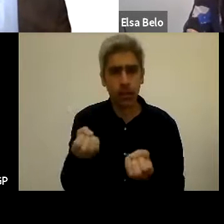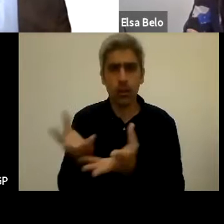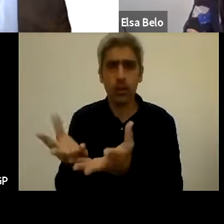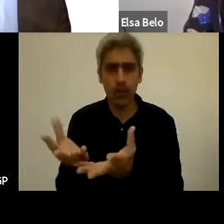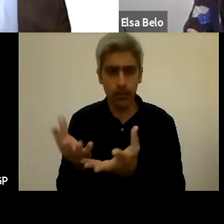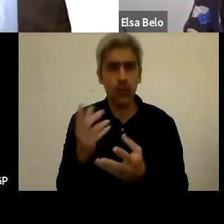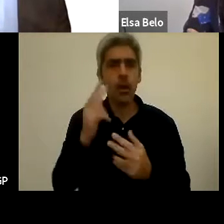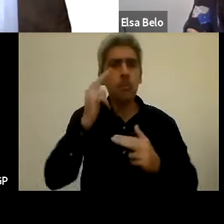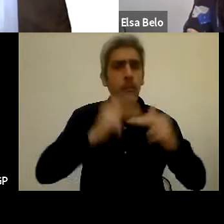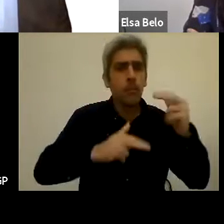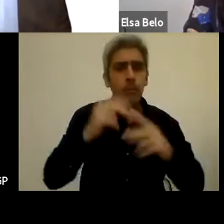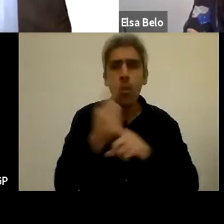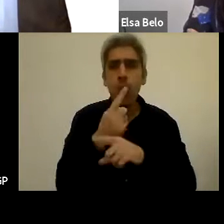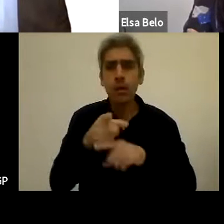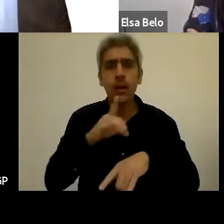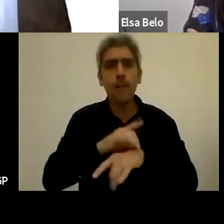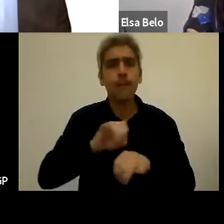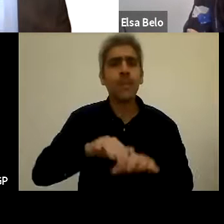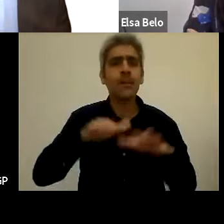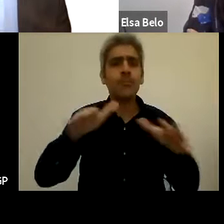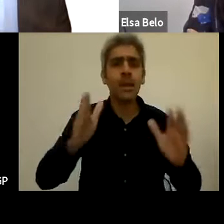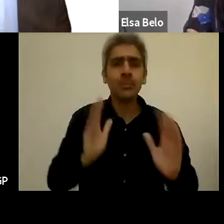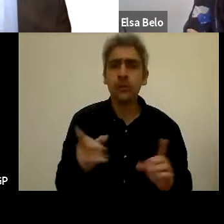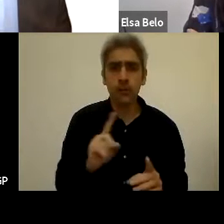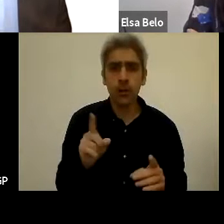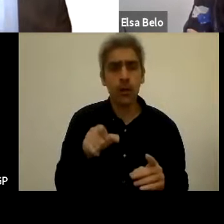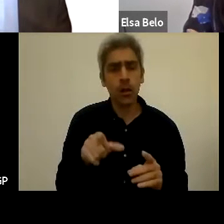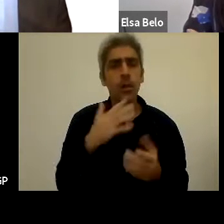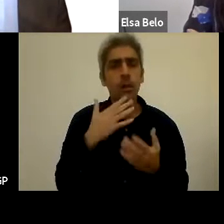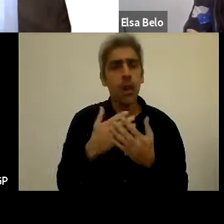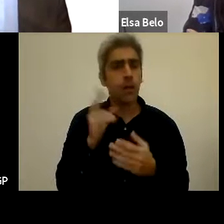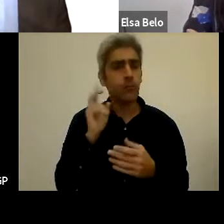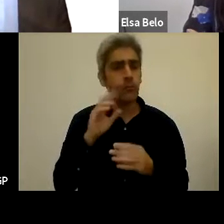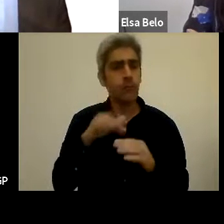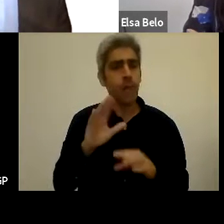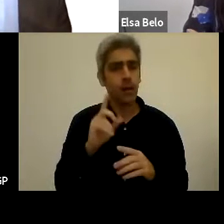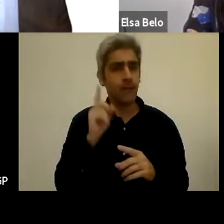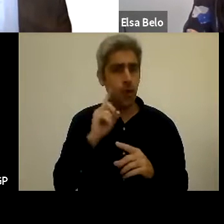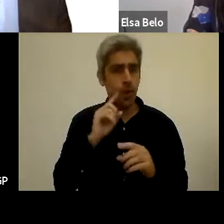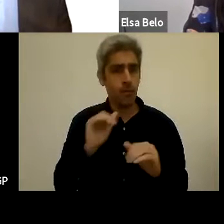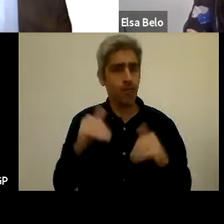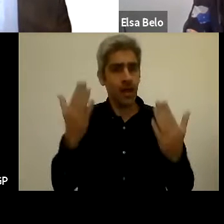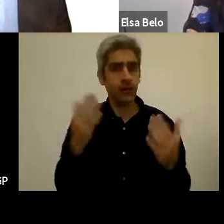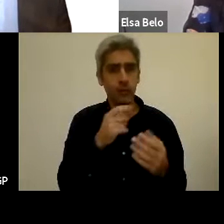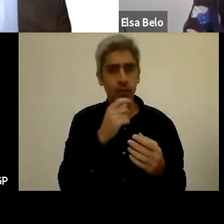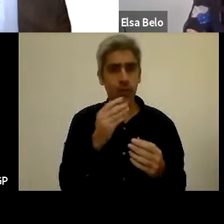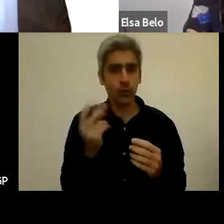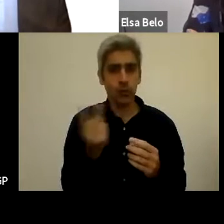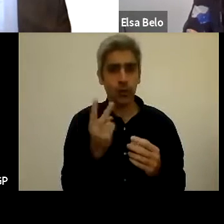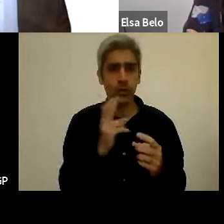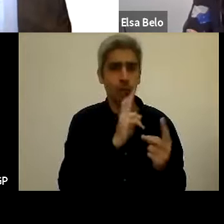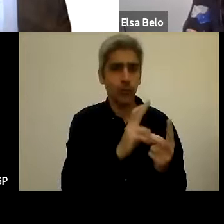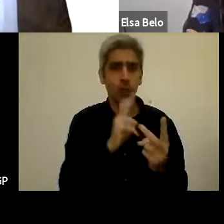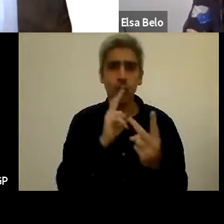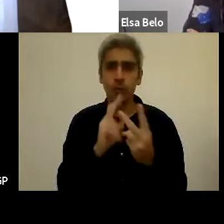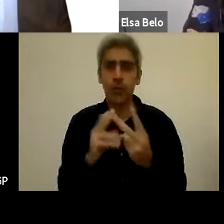se monta em termos de pandemia, é uma coisa que foi potenciada em termos de pandemia. Cumpri as 2 e fui muito rápido. Muito